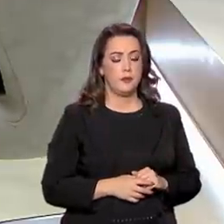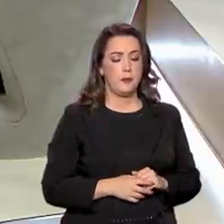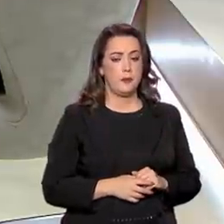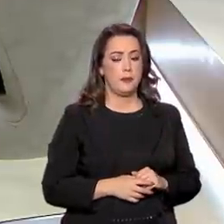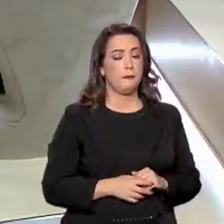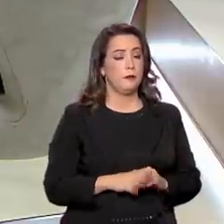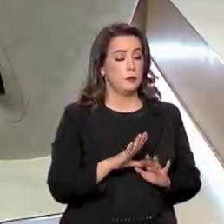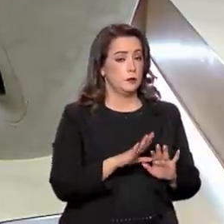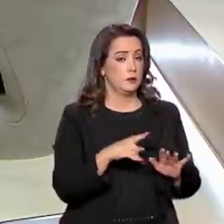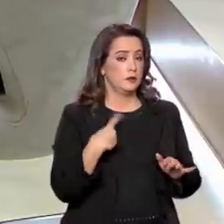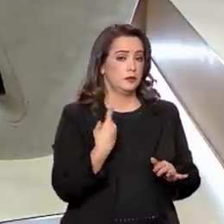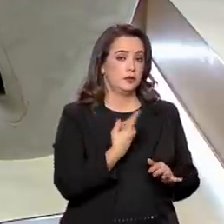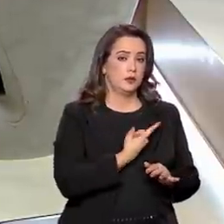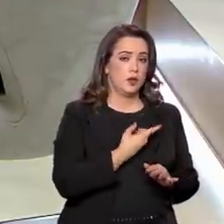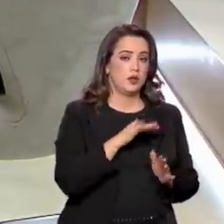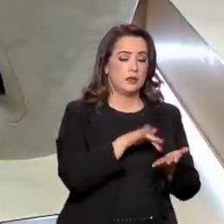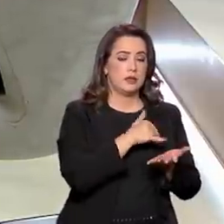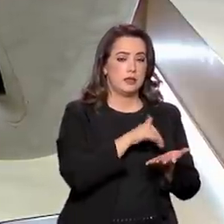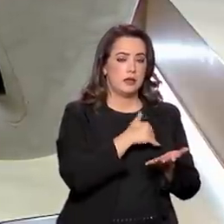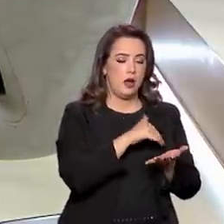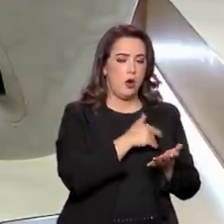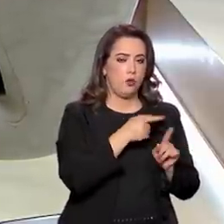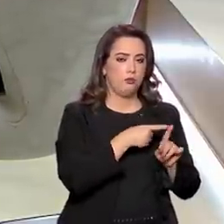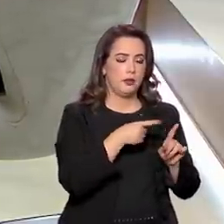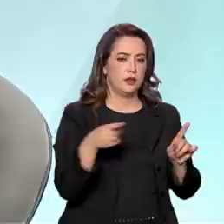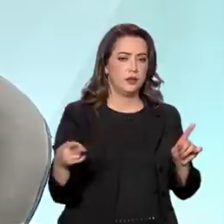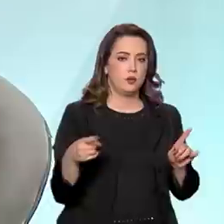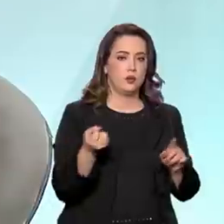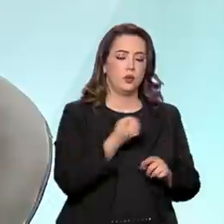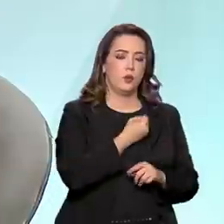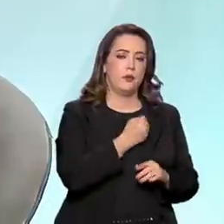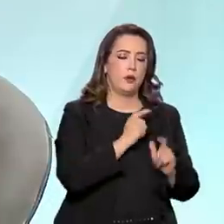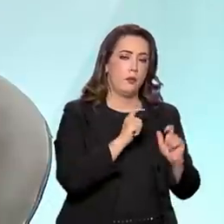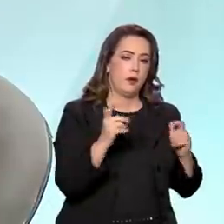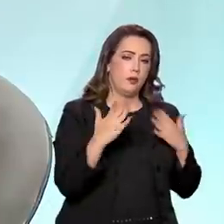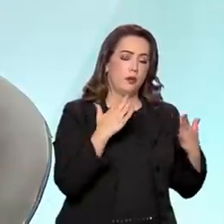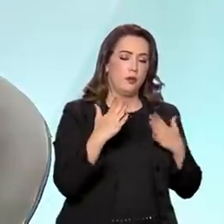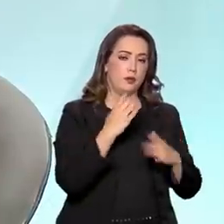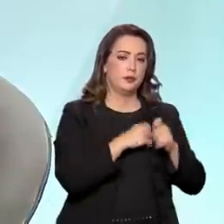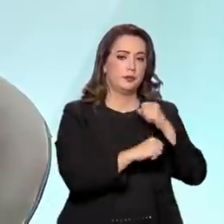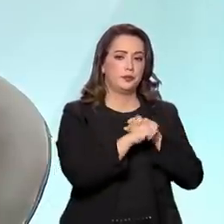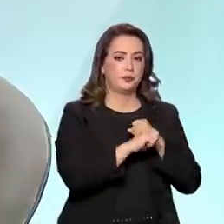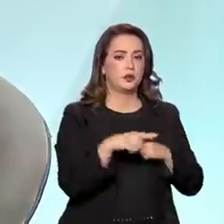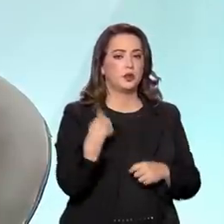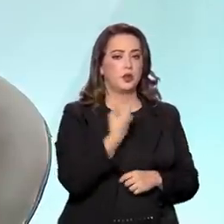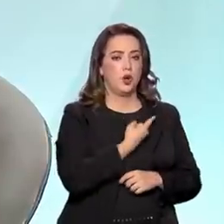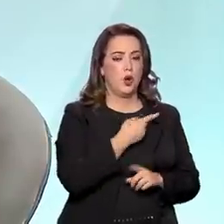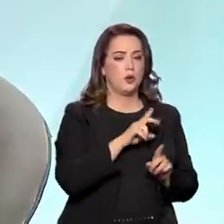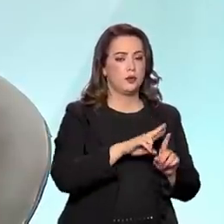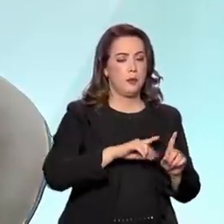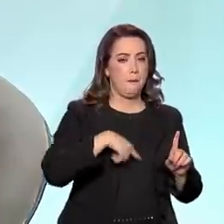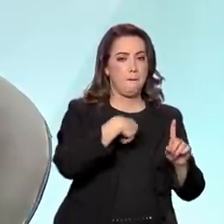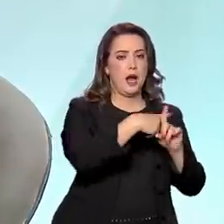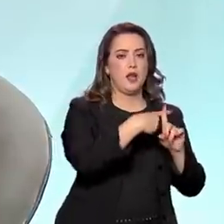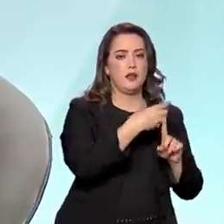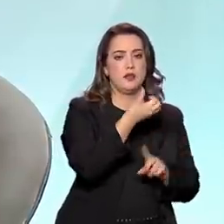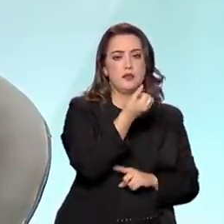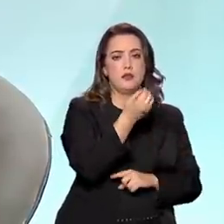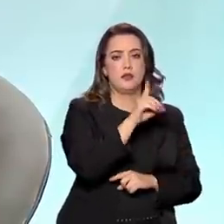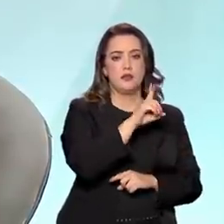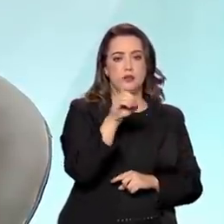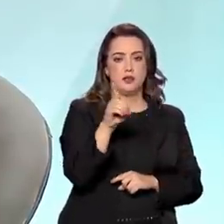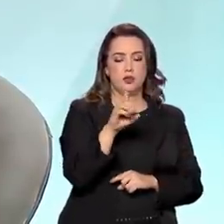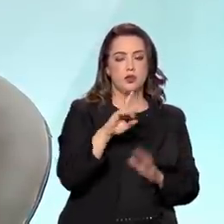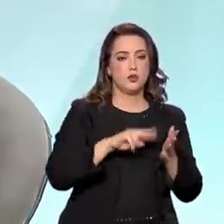nessa aspecto de do alistamento né teve um número maior que o ano passado nós programa por 60 dias ou seja